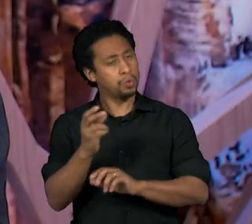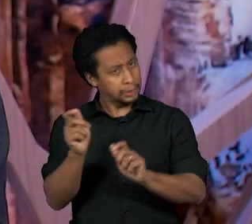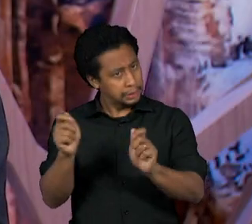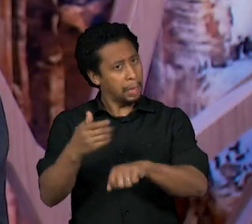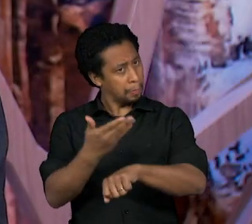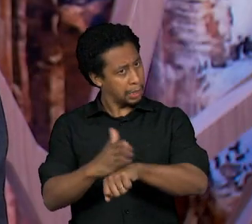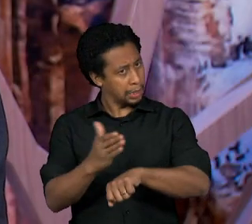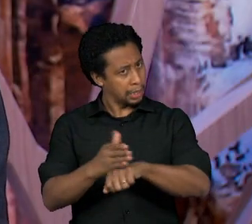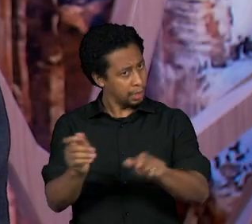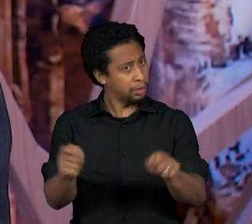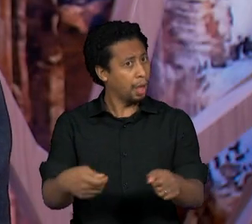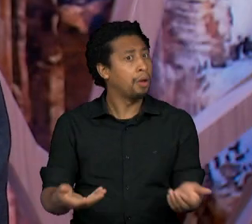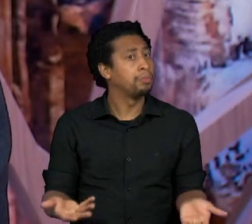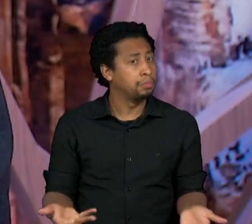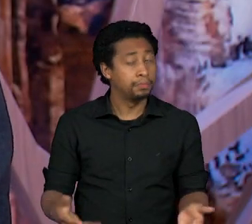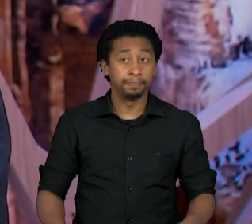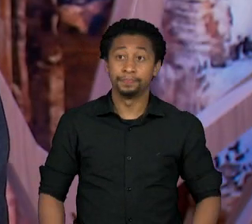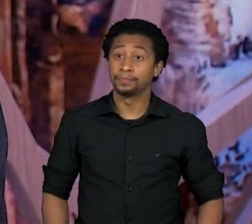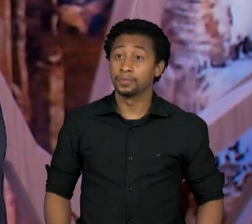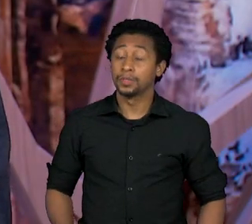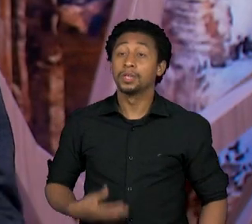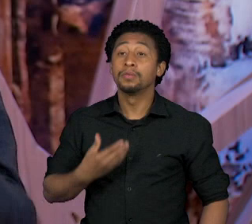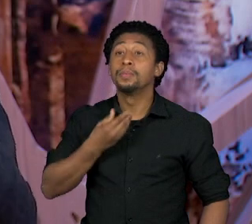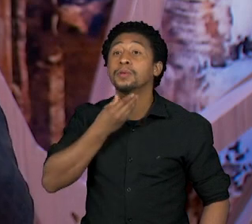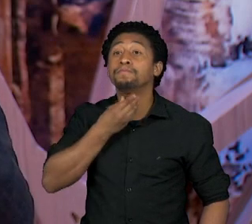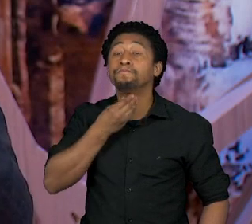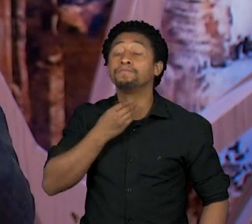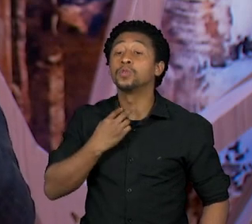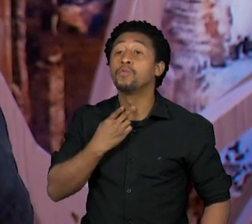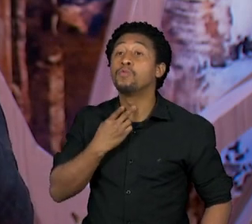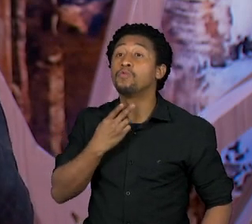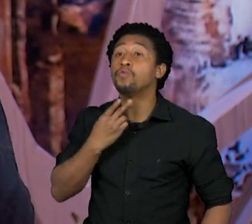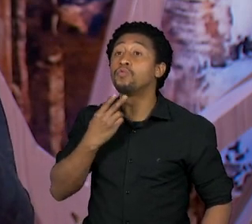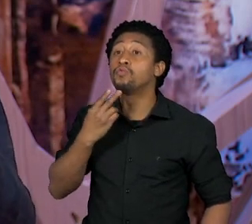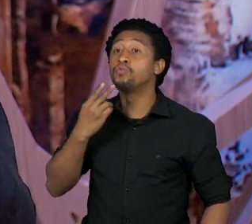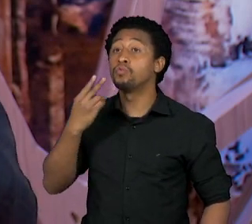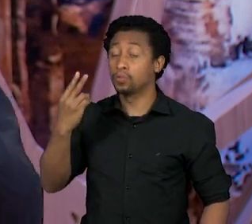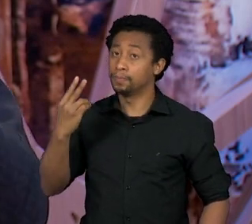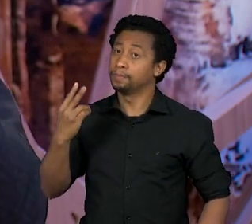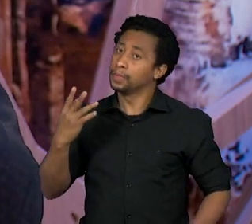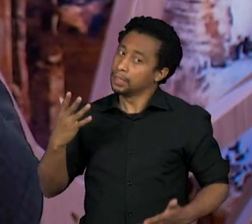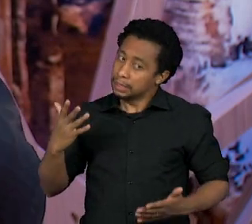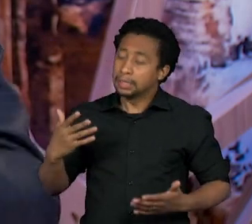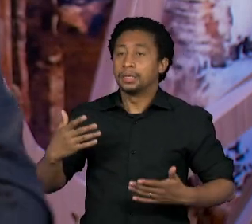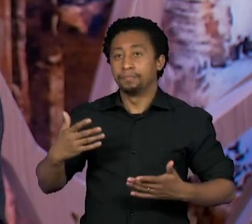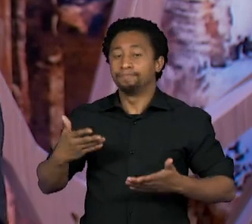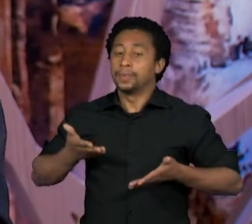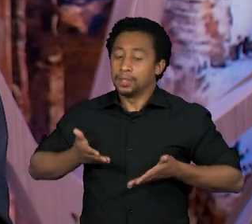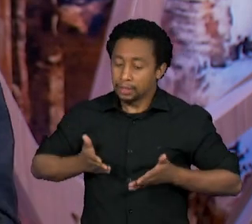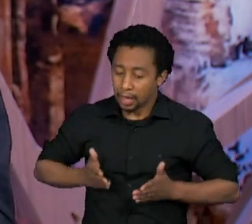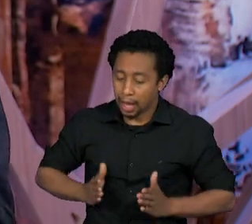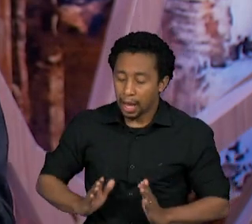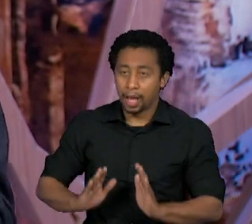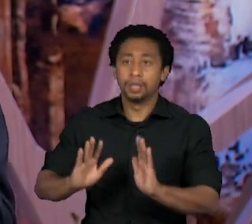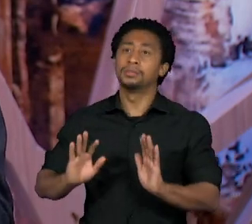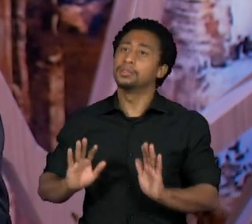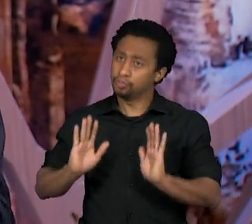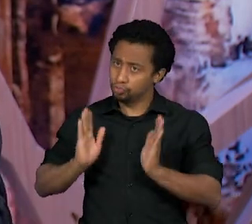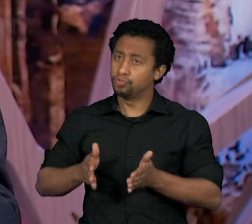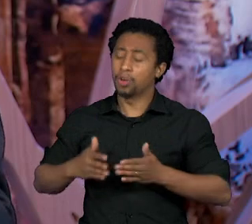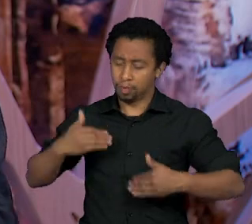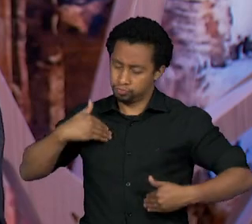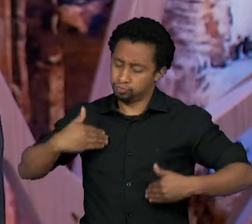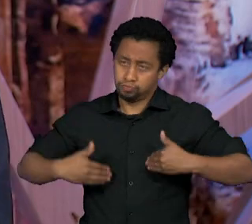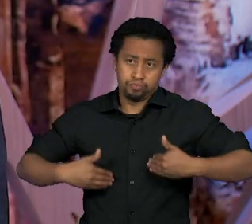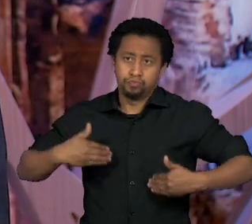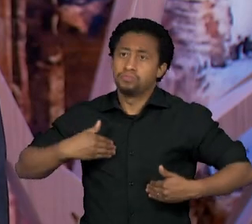O timbre da voz é determinado por uma constituição física da pessoa, né? Você nasce, você